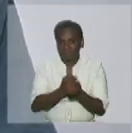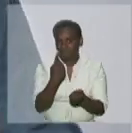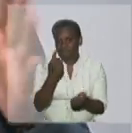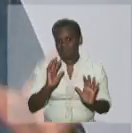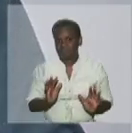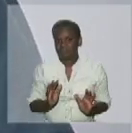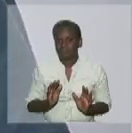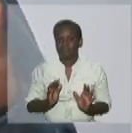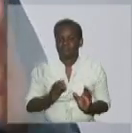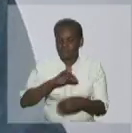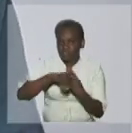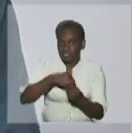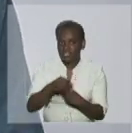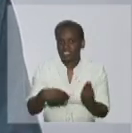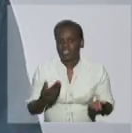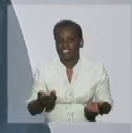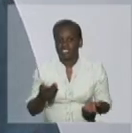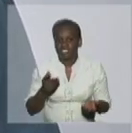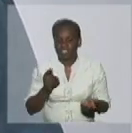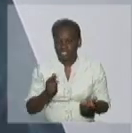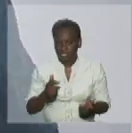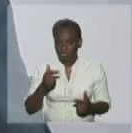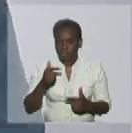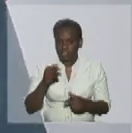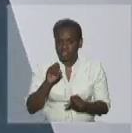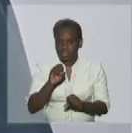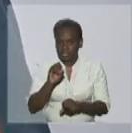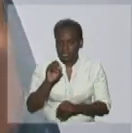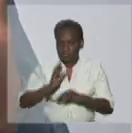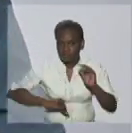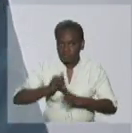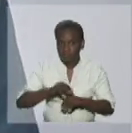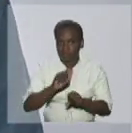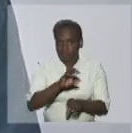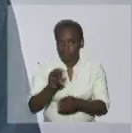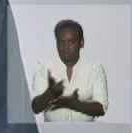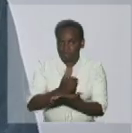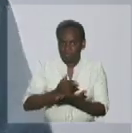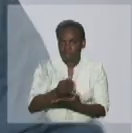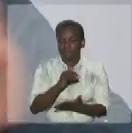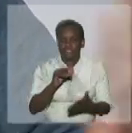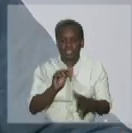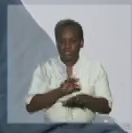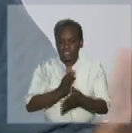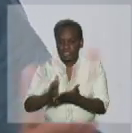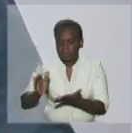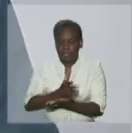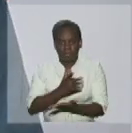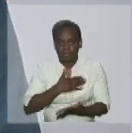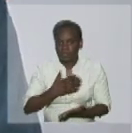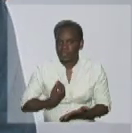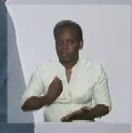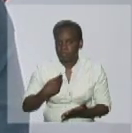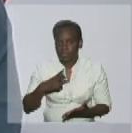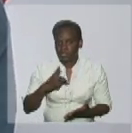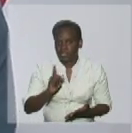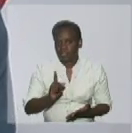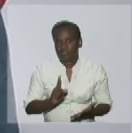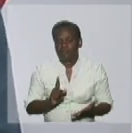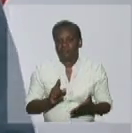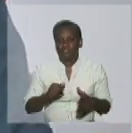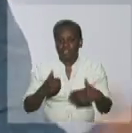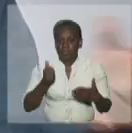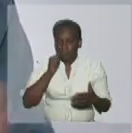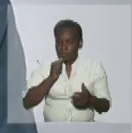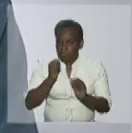pessoal, então para mim é uma mistura, assim, o fato de eu ser arte-educador, de eu ser artista, eu não separo isso muito da minha vida pessoal, não.